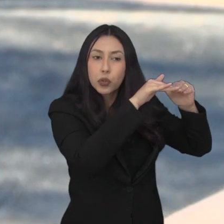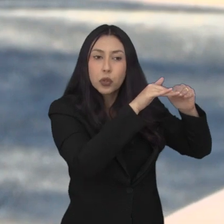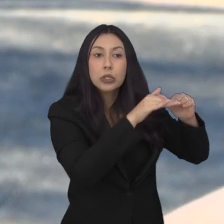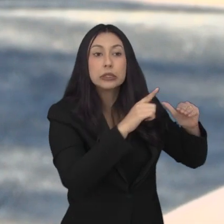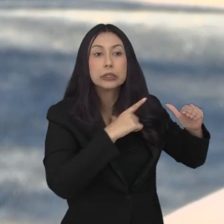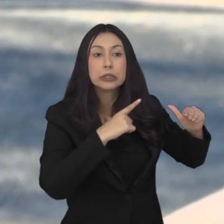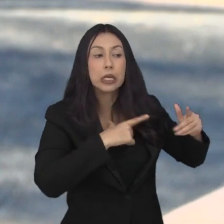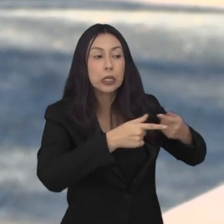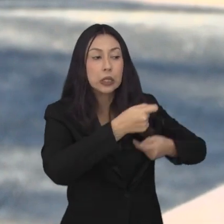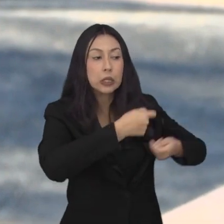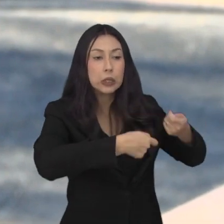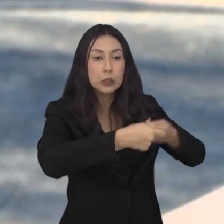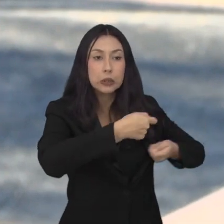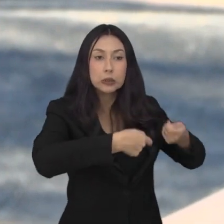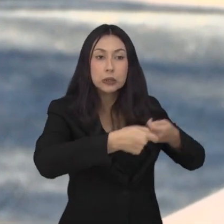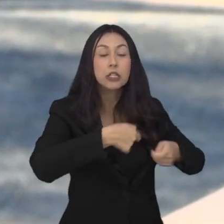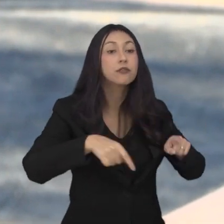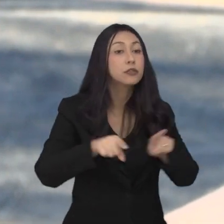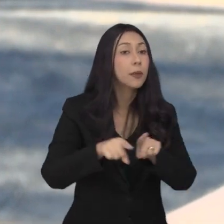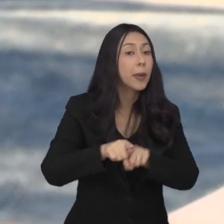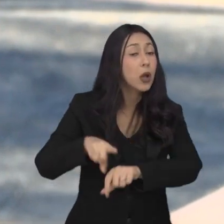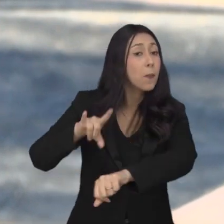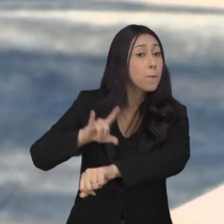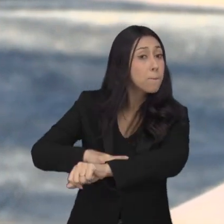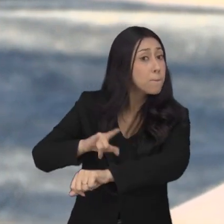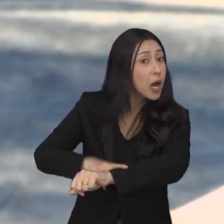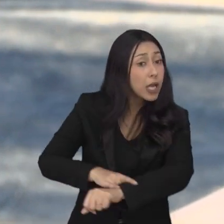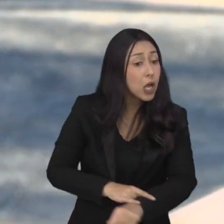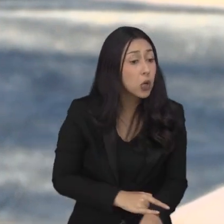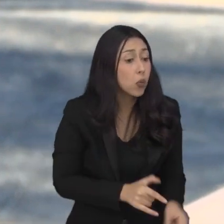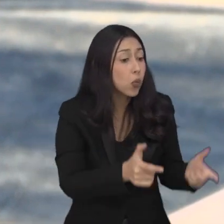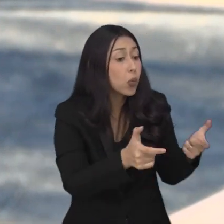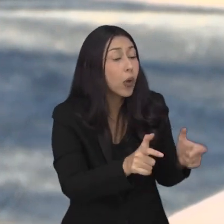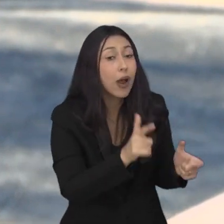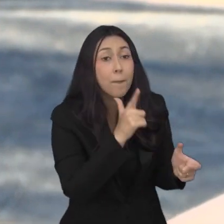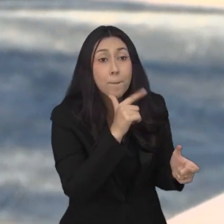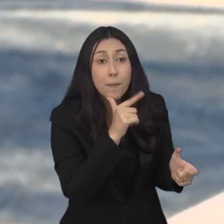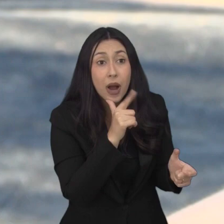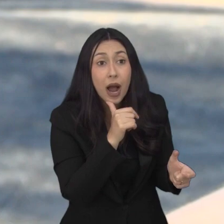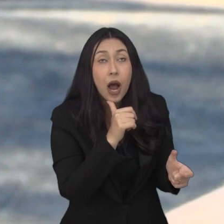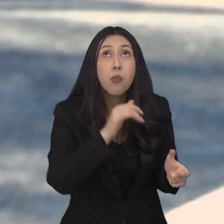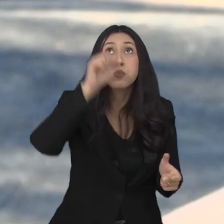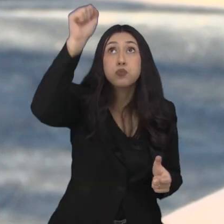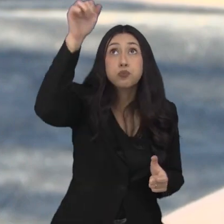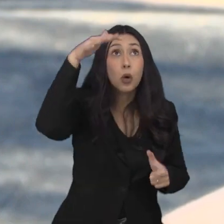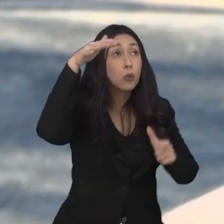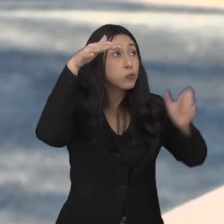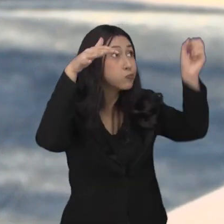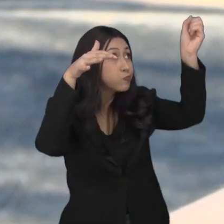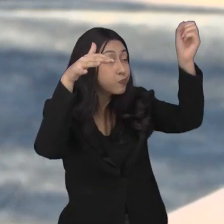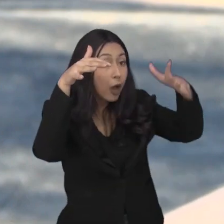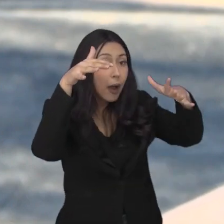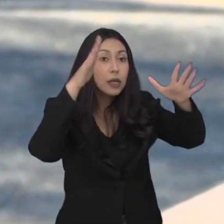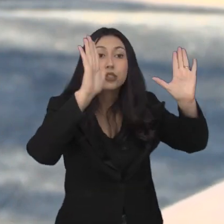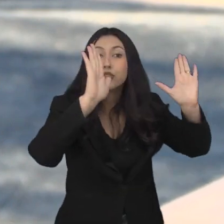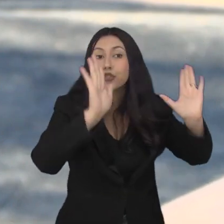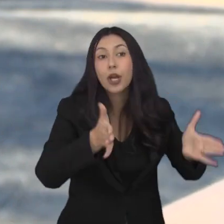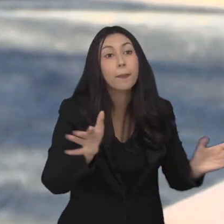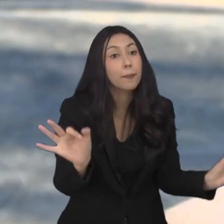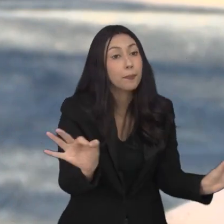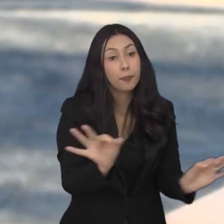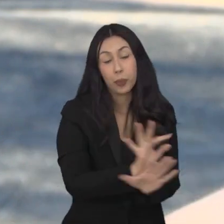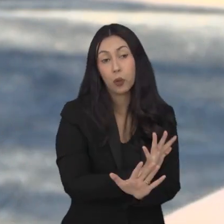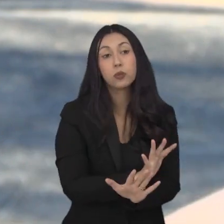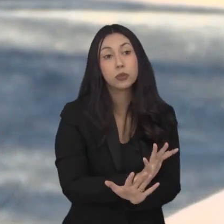onde nós temos uma parte administrativa, os sanitários, o bebedouro, a iluminação, ela já